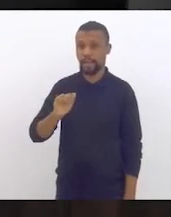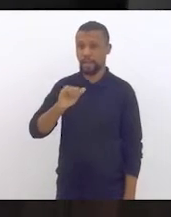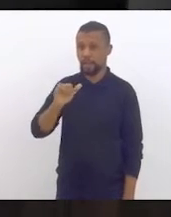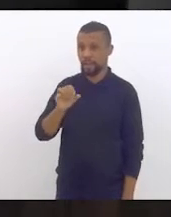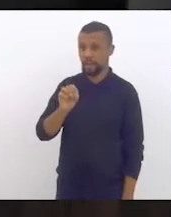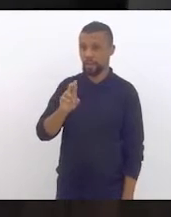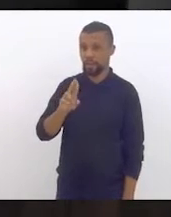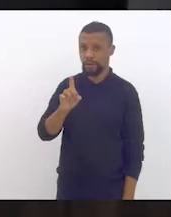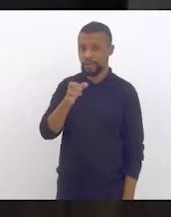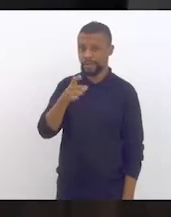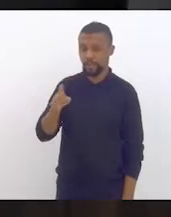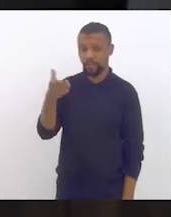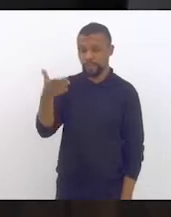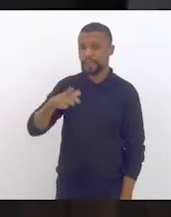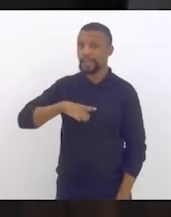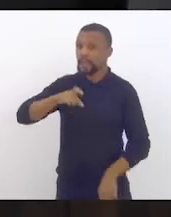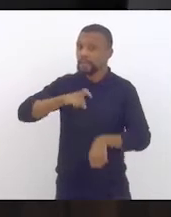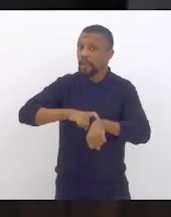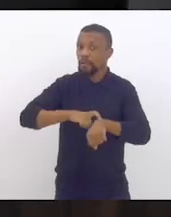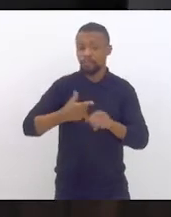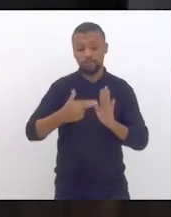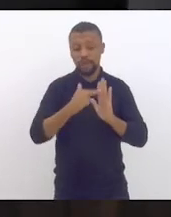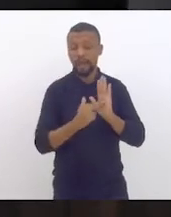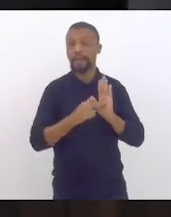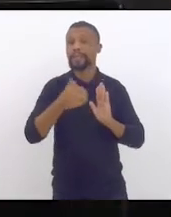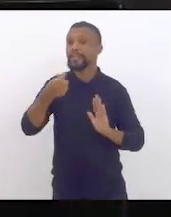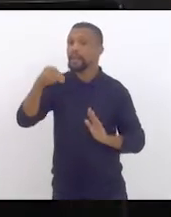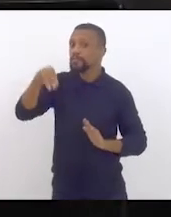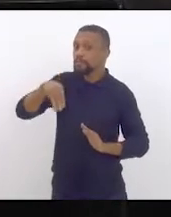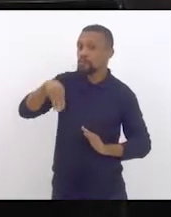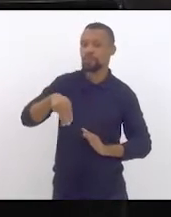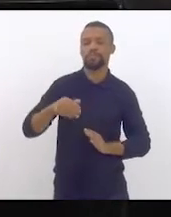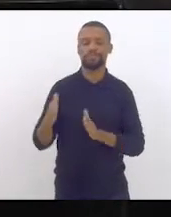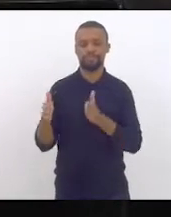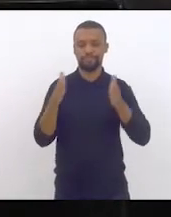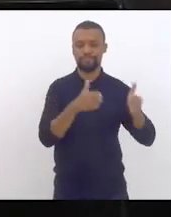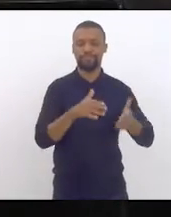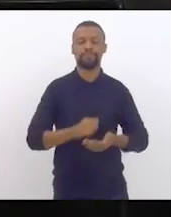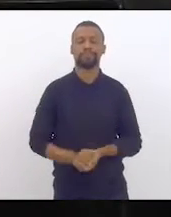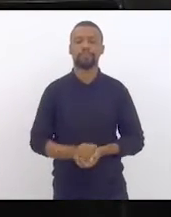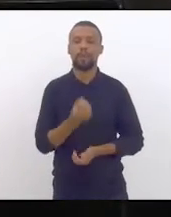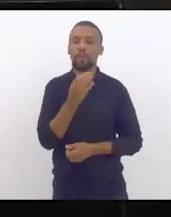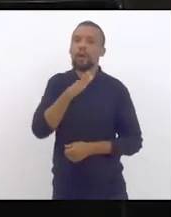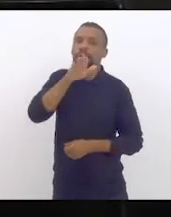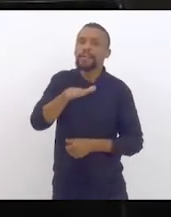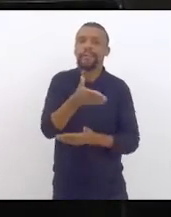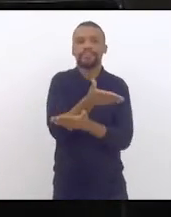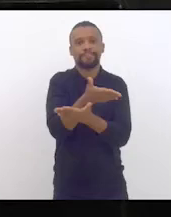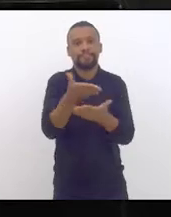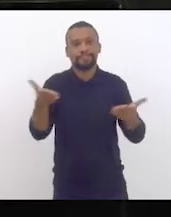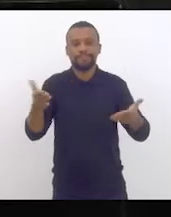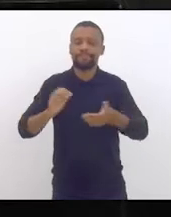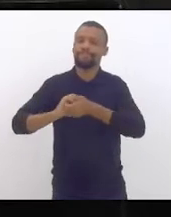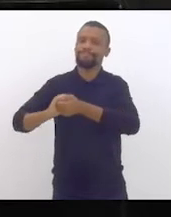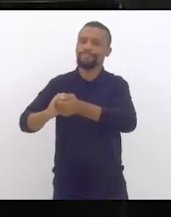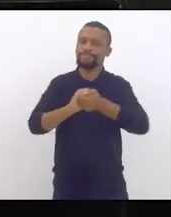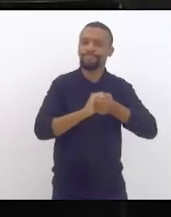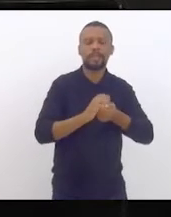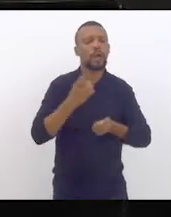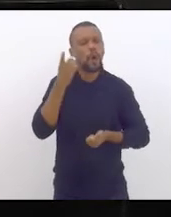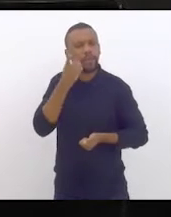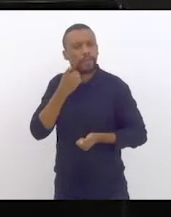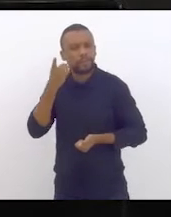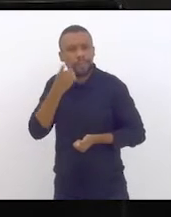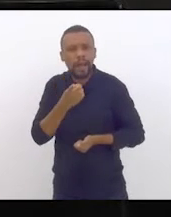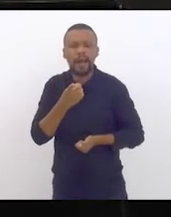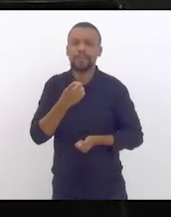excelência dispõe de dez minutos é uma boa tarde a todos e a todos os nobres deputados